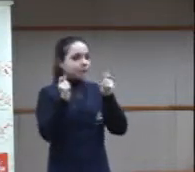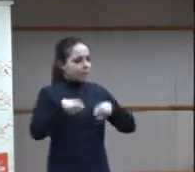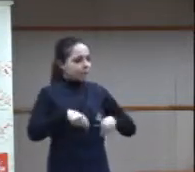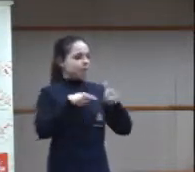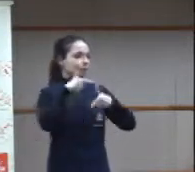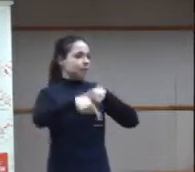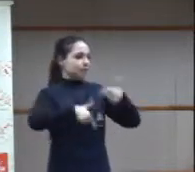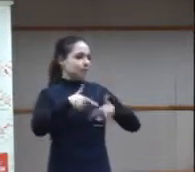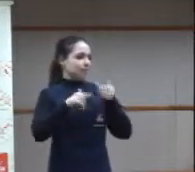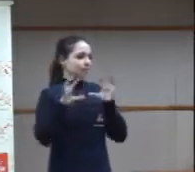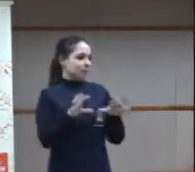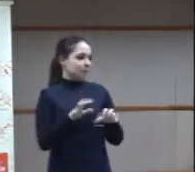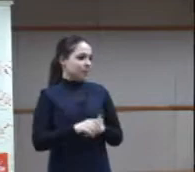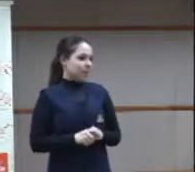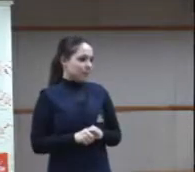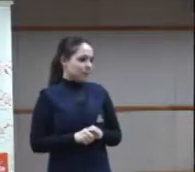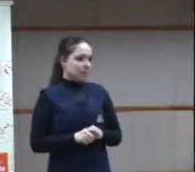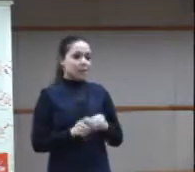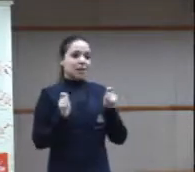com essas